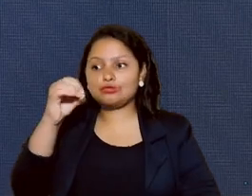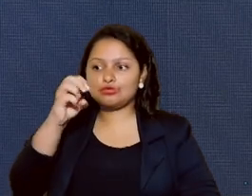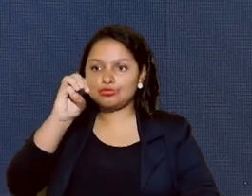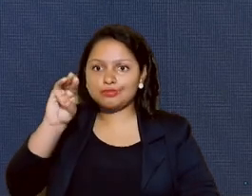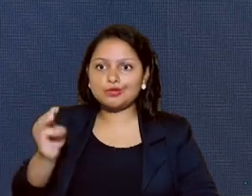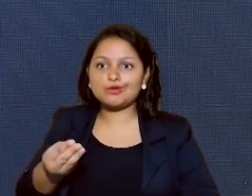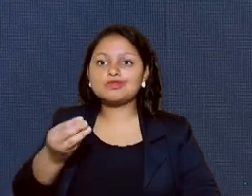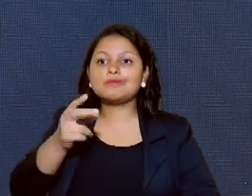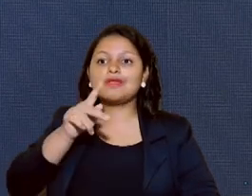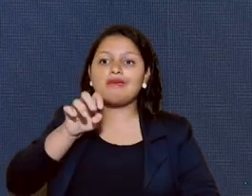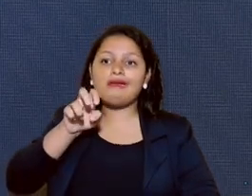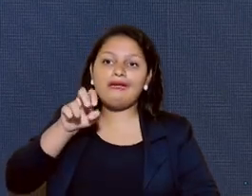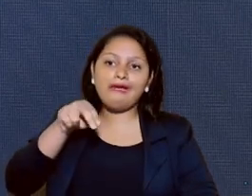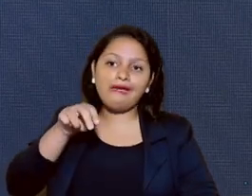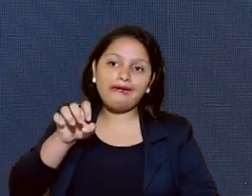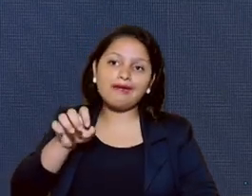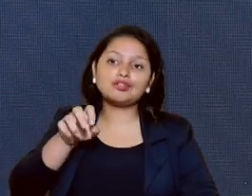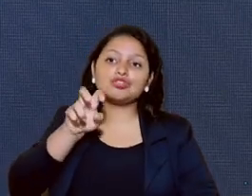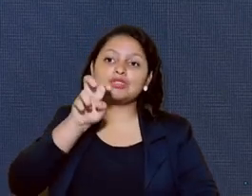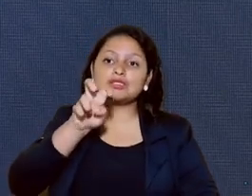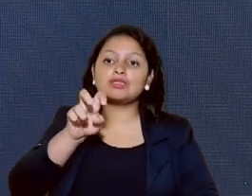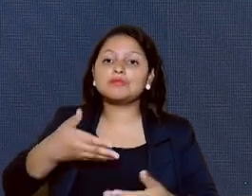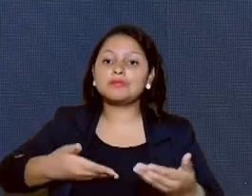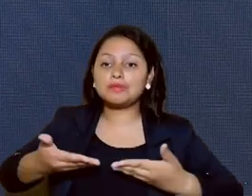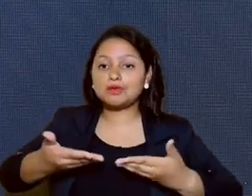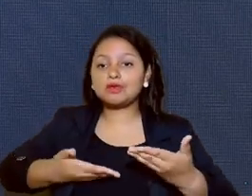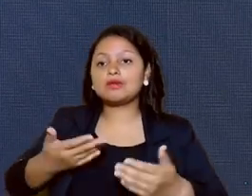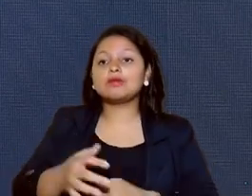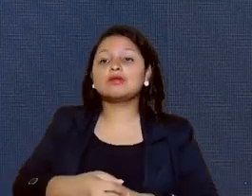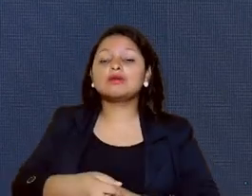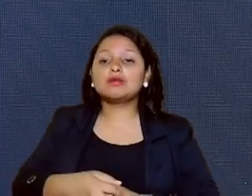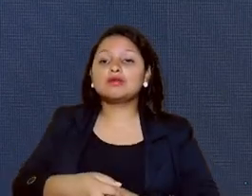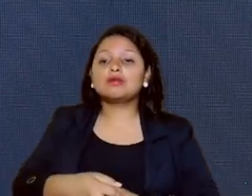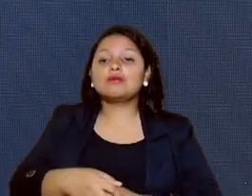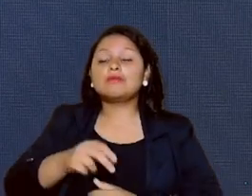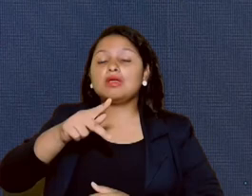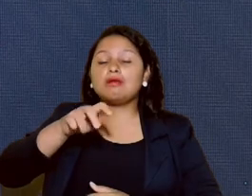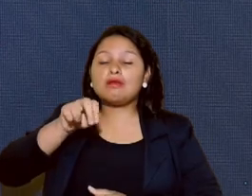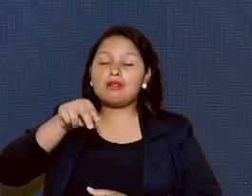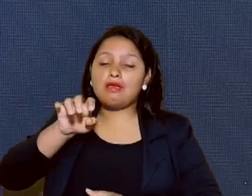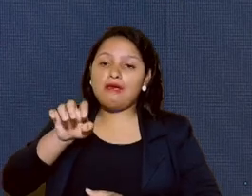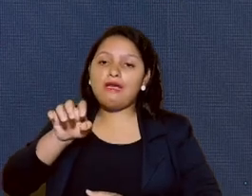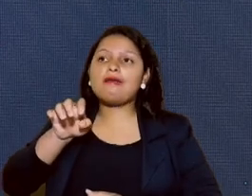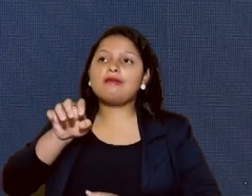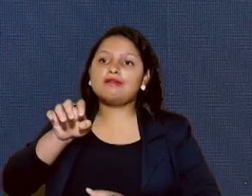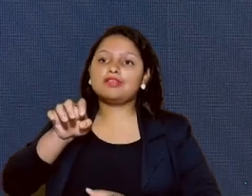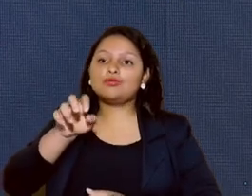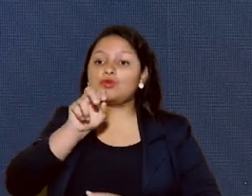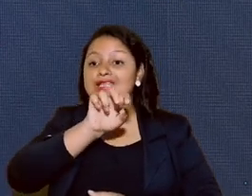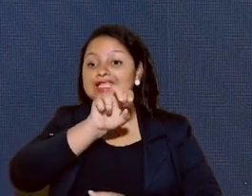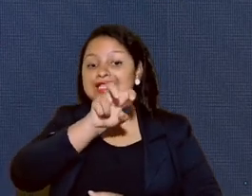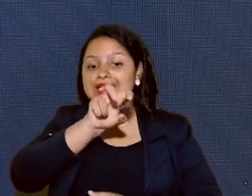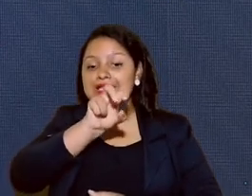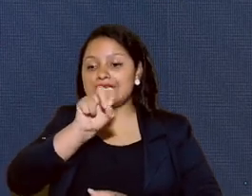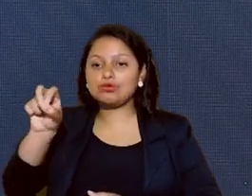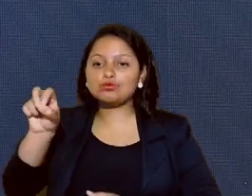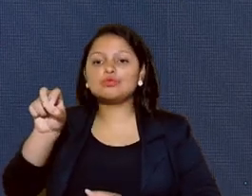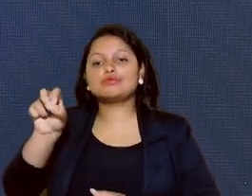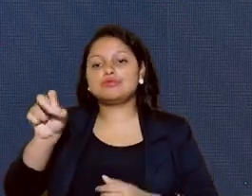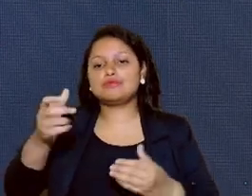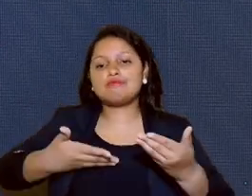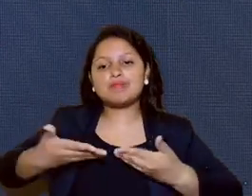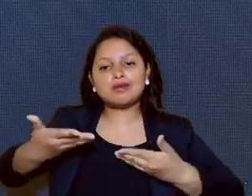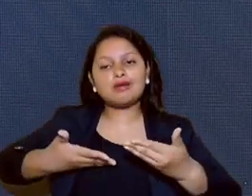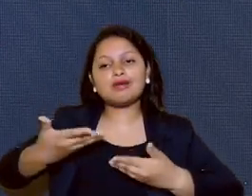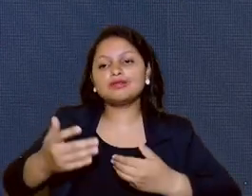de cinco empregados PMs de 500 empregados Então você tem n tipo de soluções tpms que vão já vão contratar